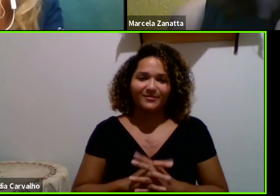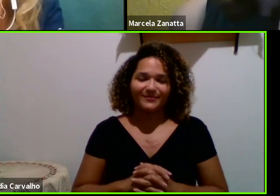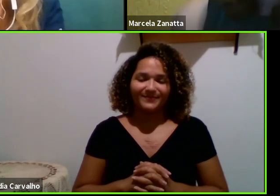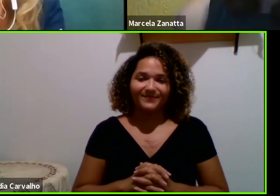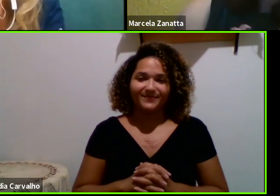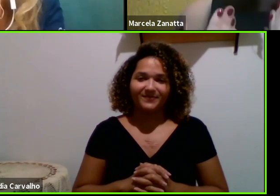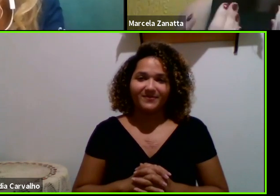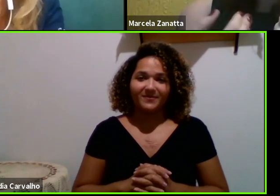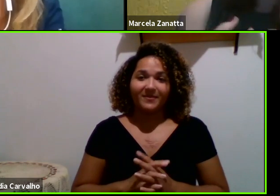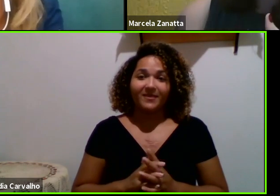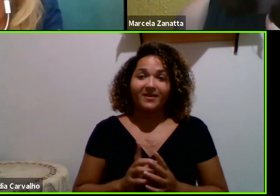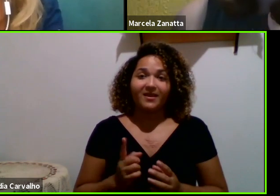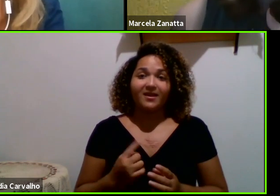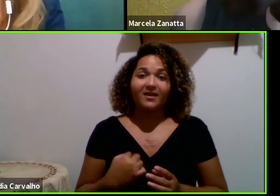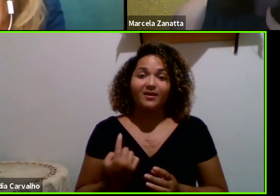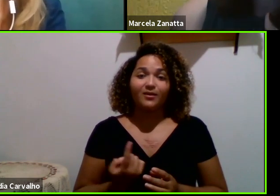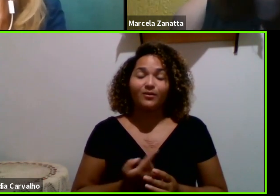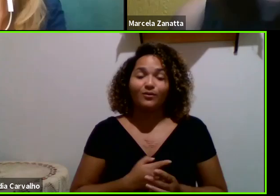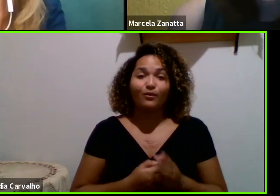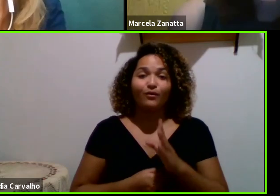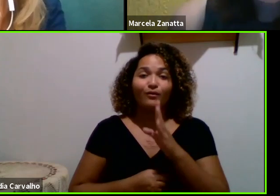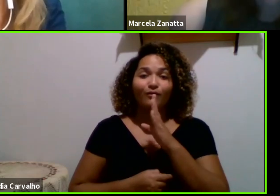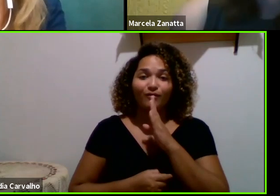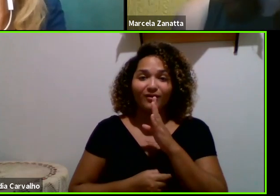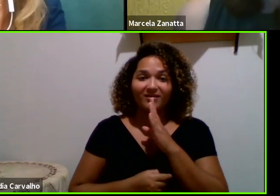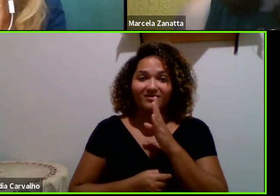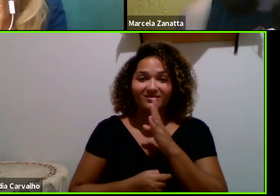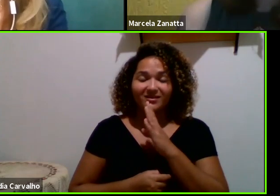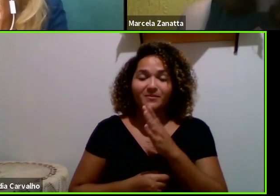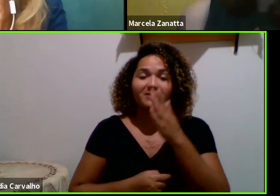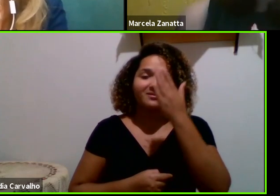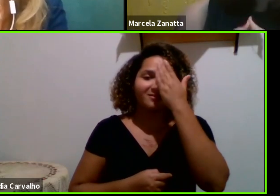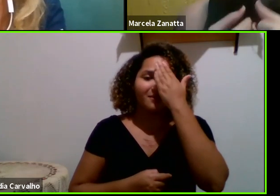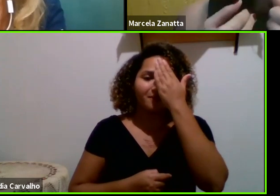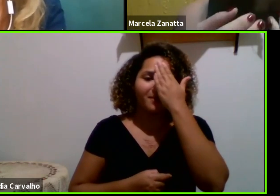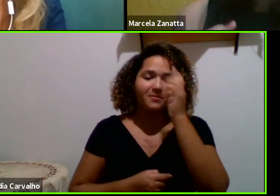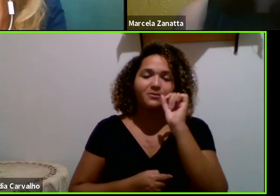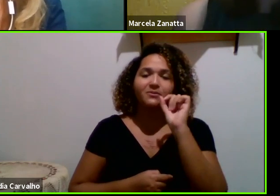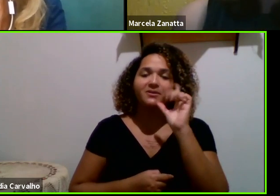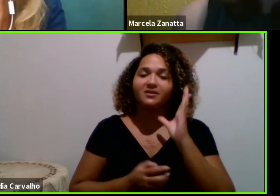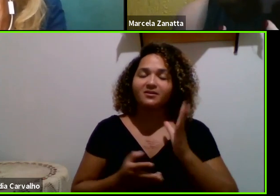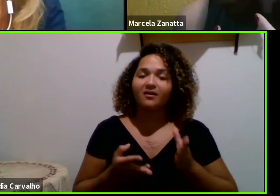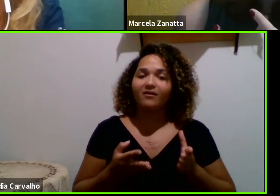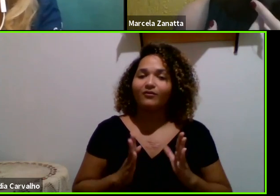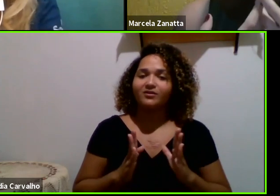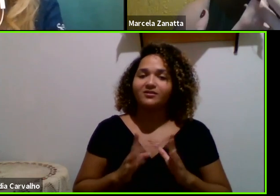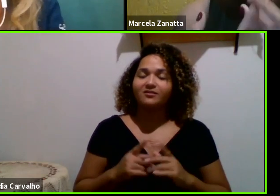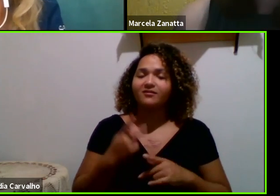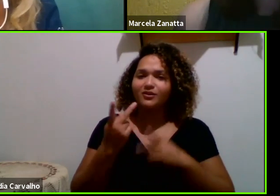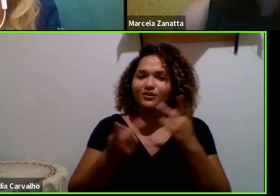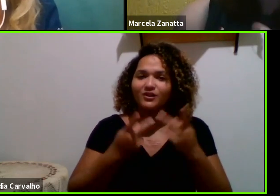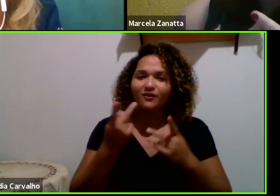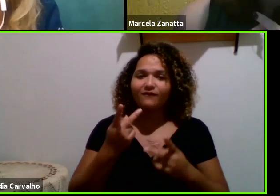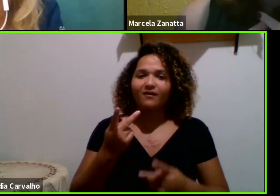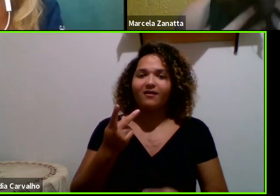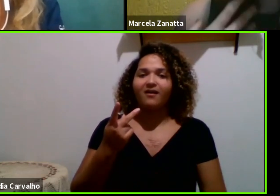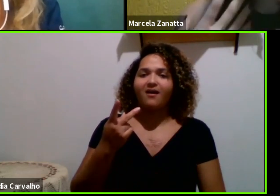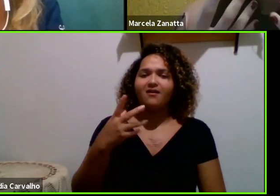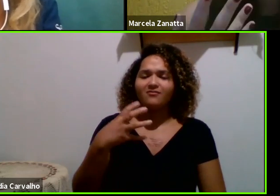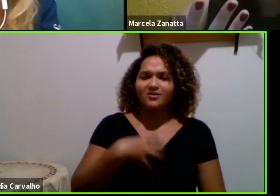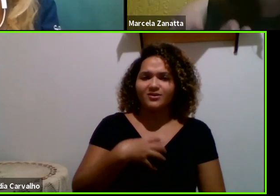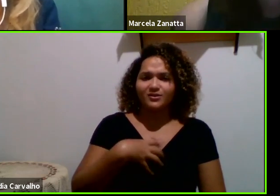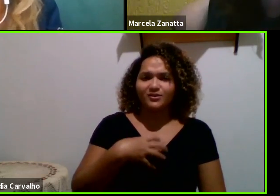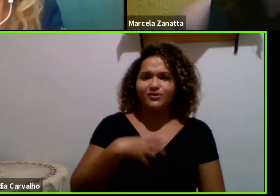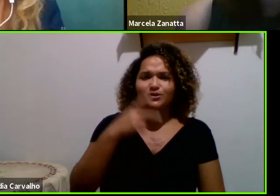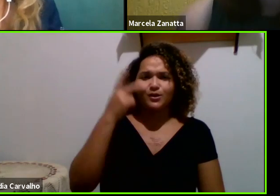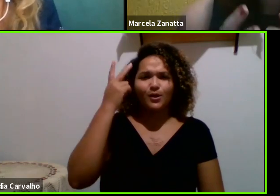parto, a gente conhece biomecânica, sabe o que está acontecendo. O nosso papel é dizer, você consegue, isso que você está sentindo é normal, a gente está quase